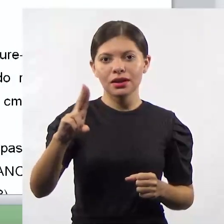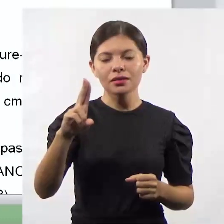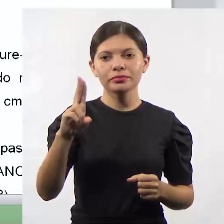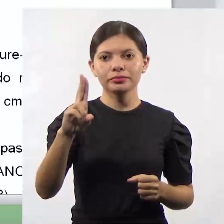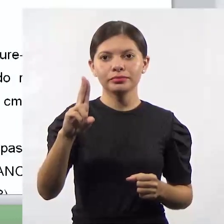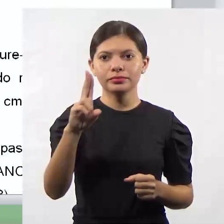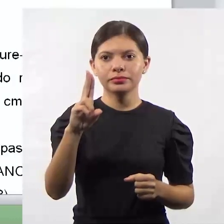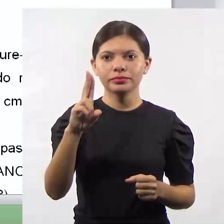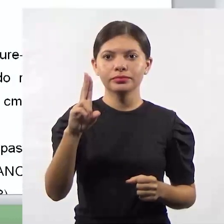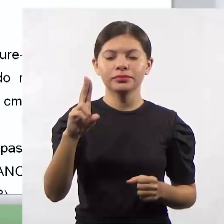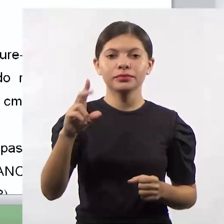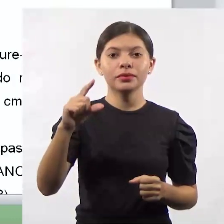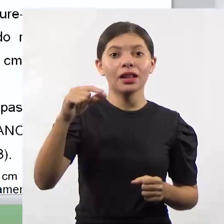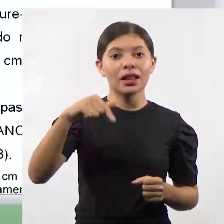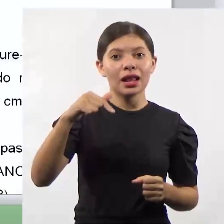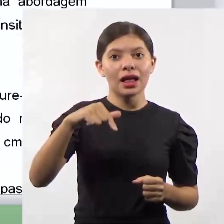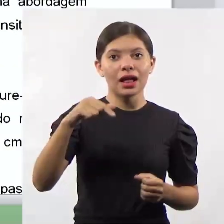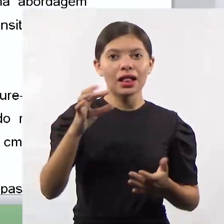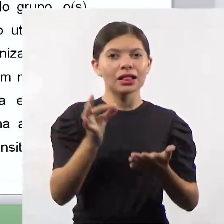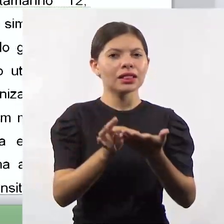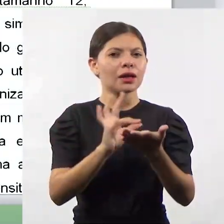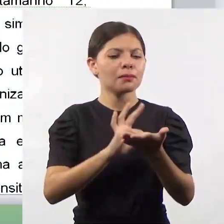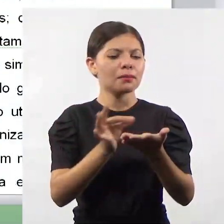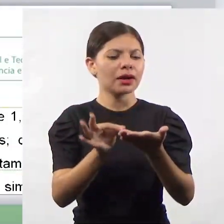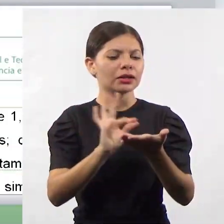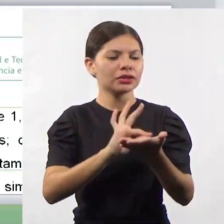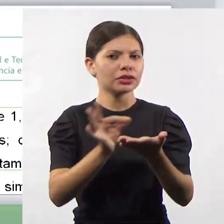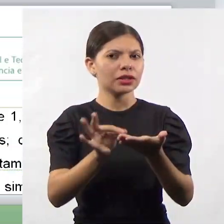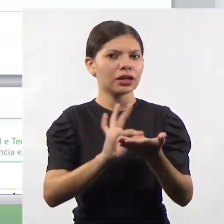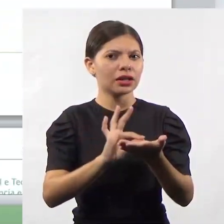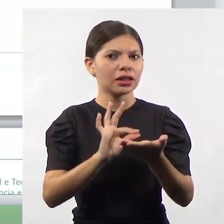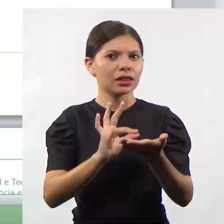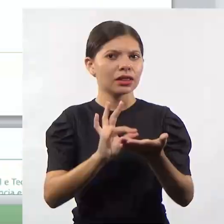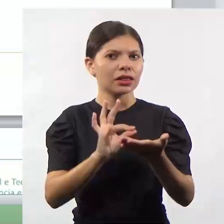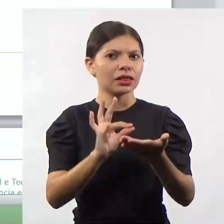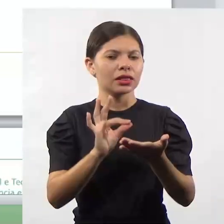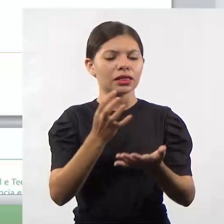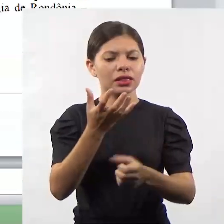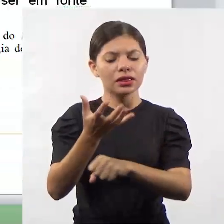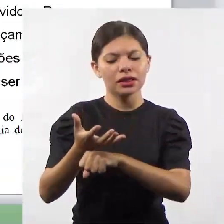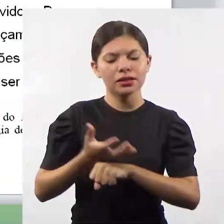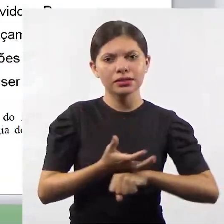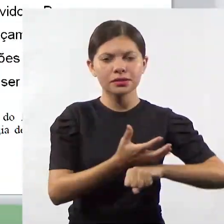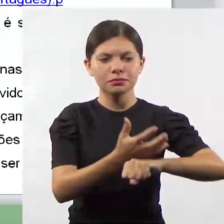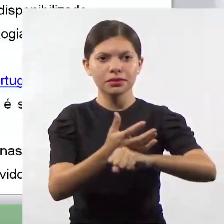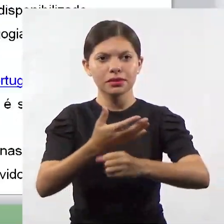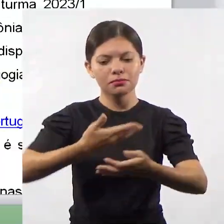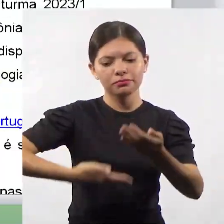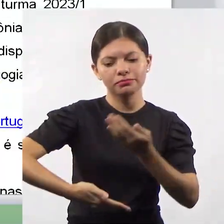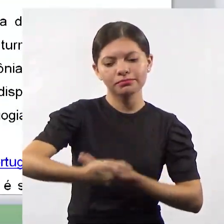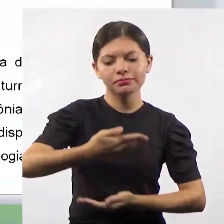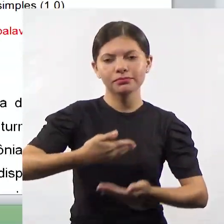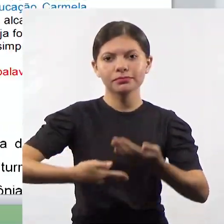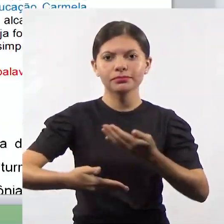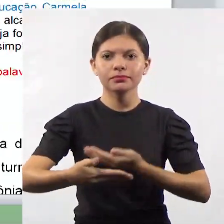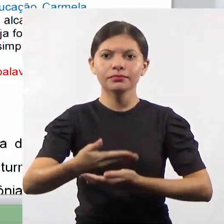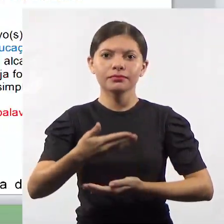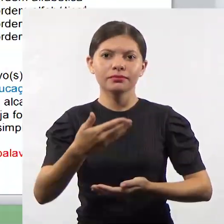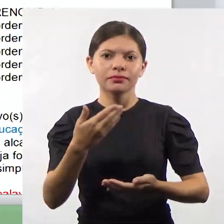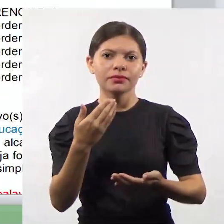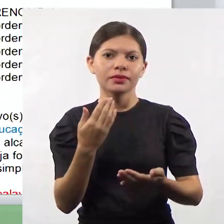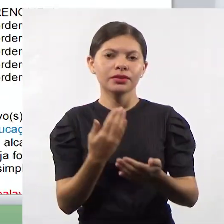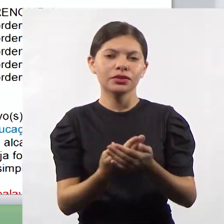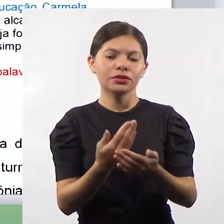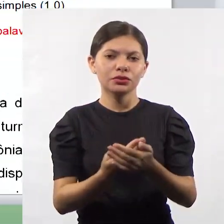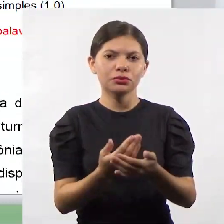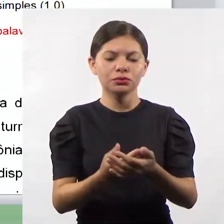utilizar lá que está lá na página da disciplina de práticas colaborativas de estudo em grupo, a gente já